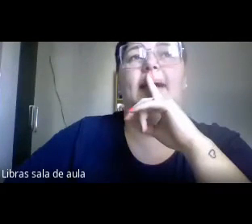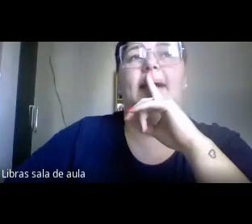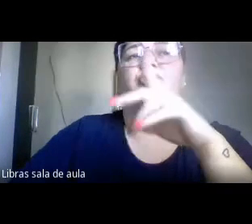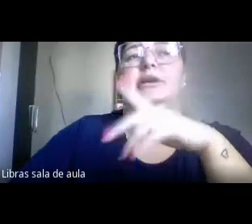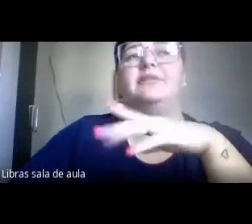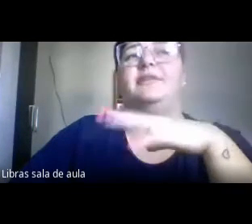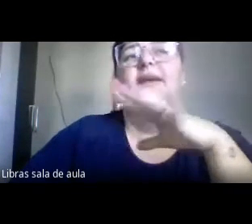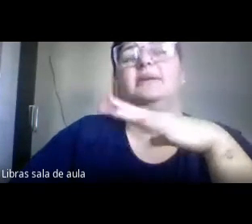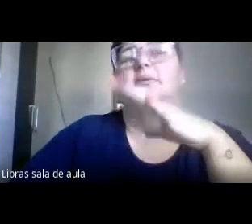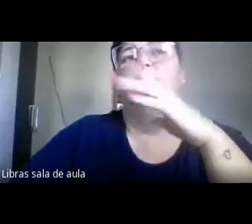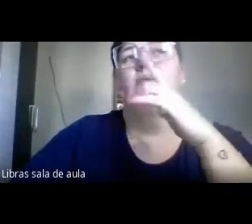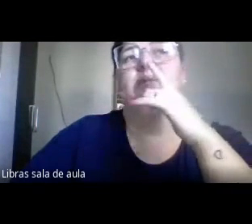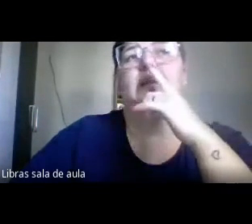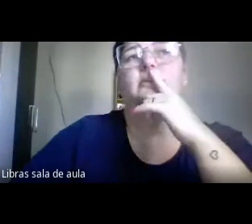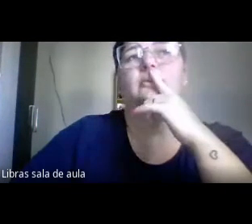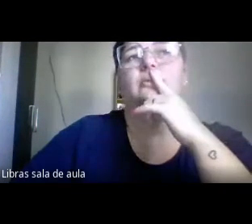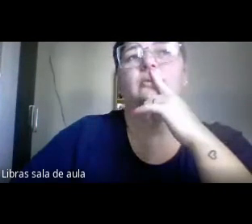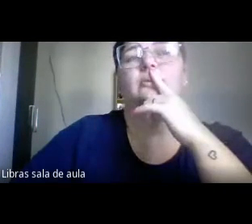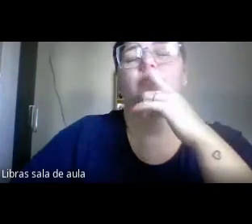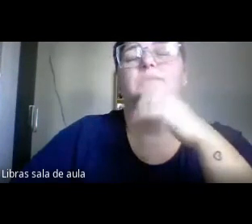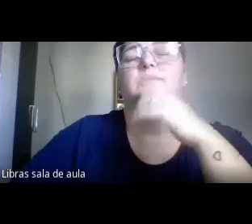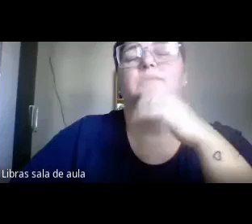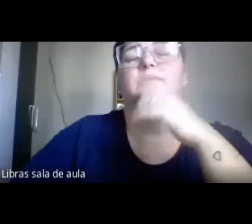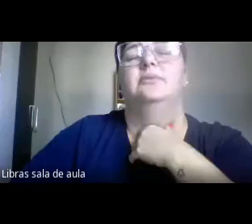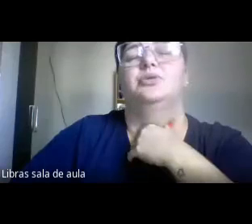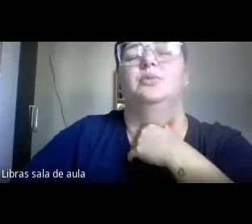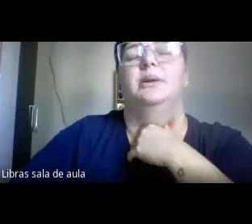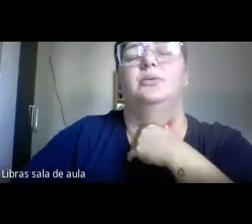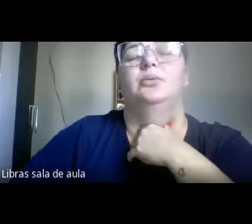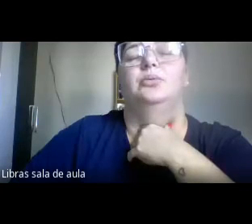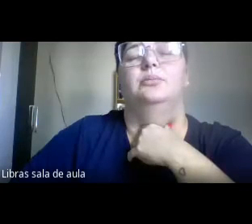mapa ali de geografia do estado do